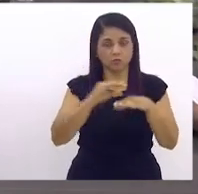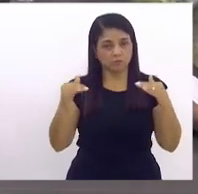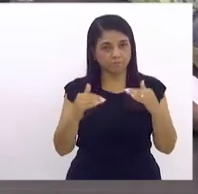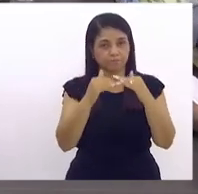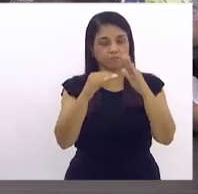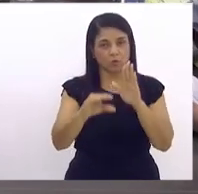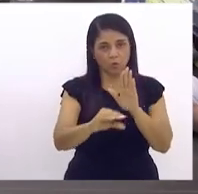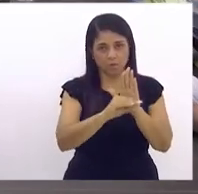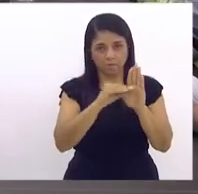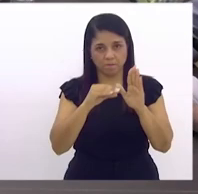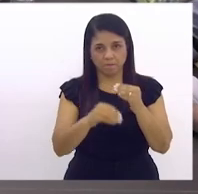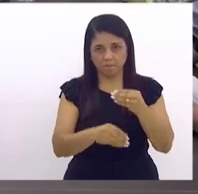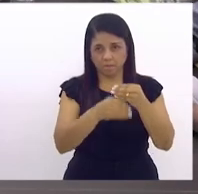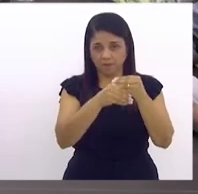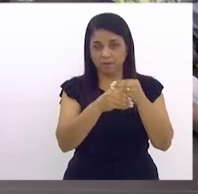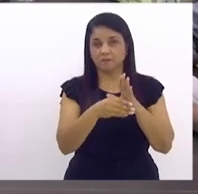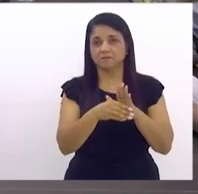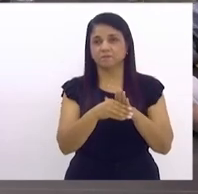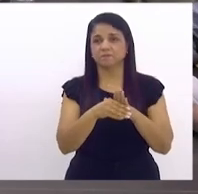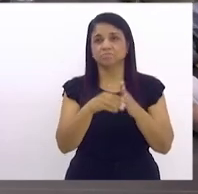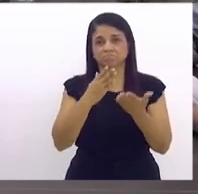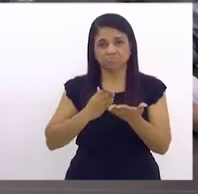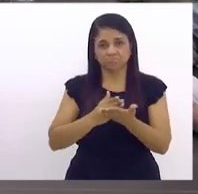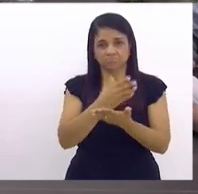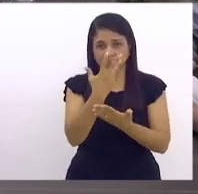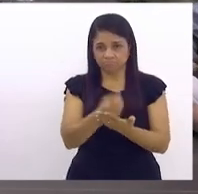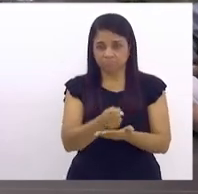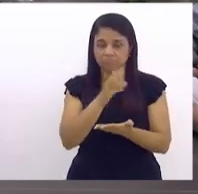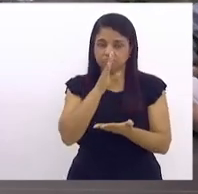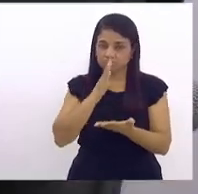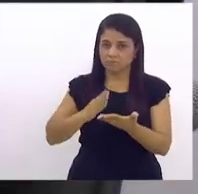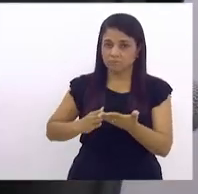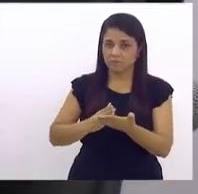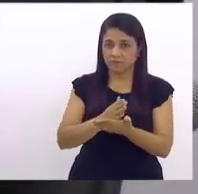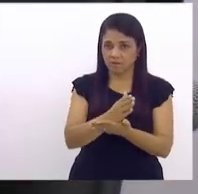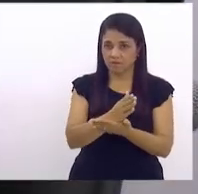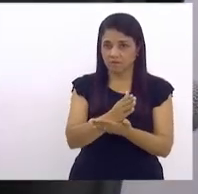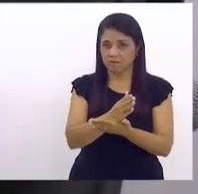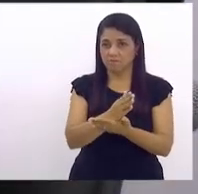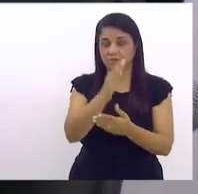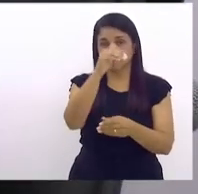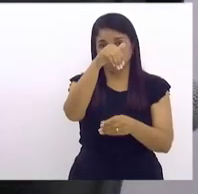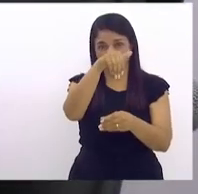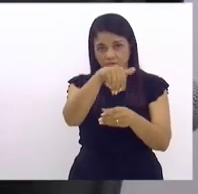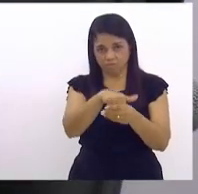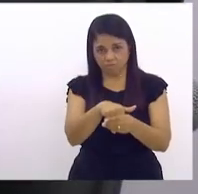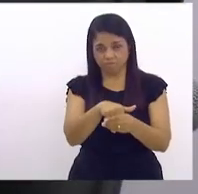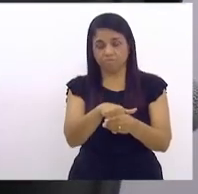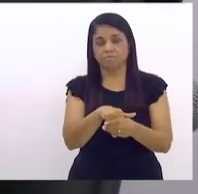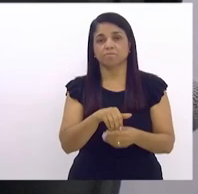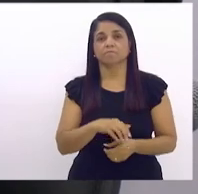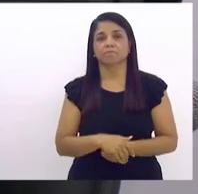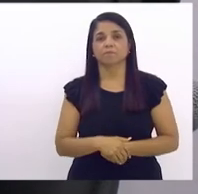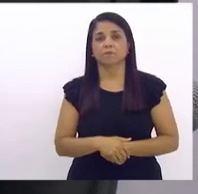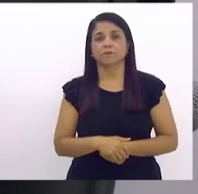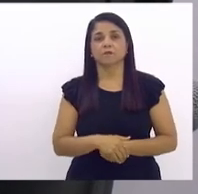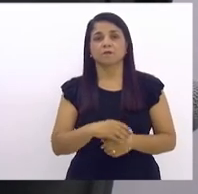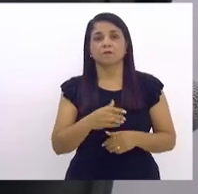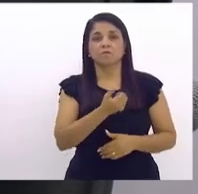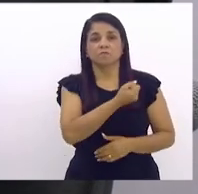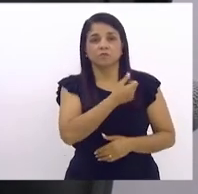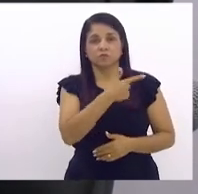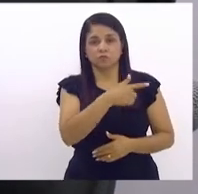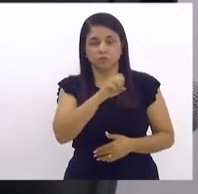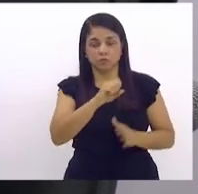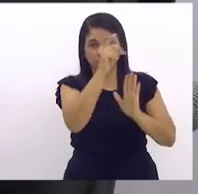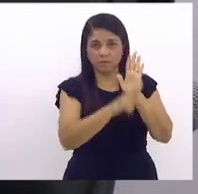emendas. Senhores que aprovam, permaneçam como estão. Em votação, aprovado. 28 da pauta, projeto